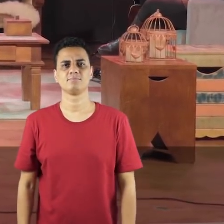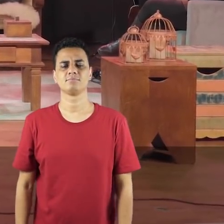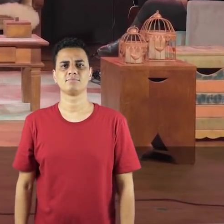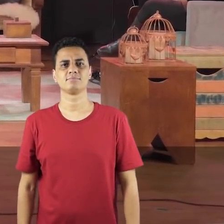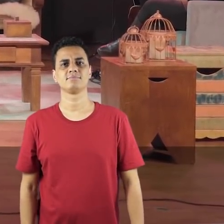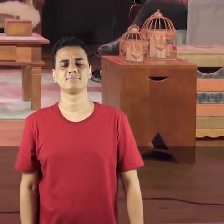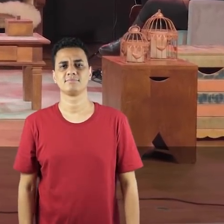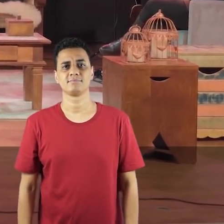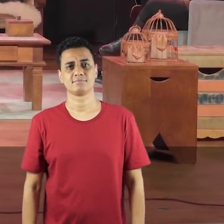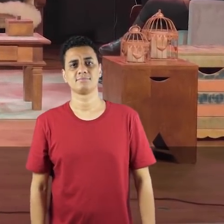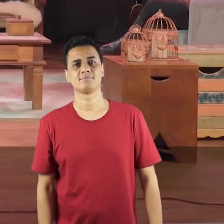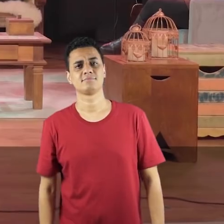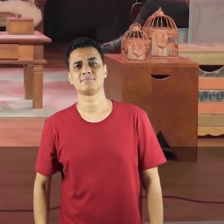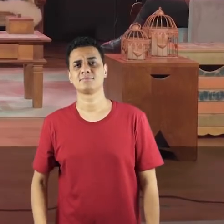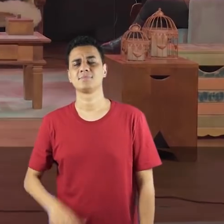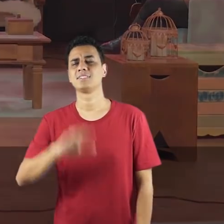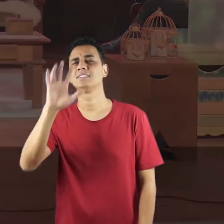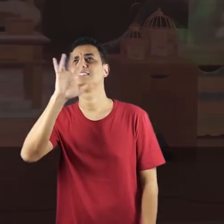resgatar.